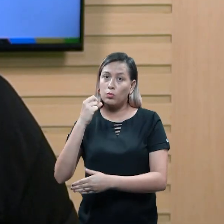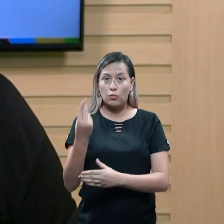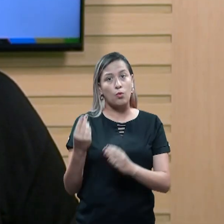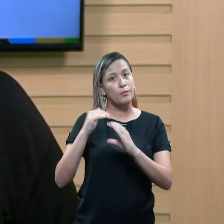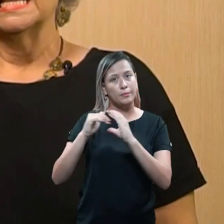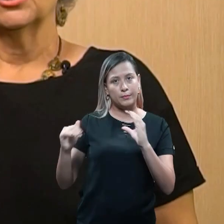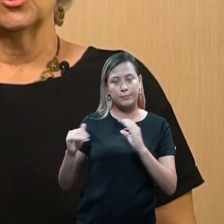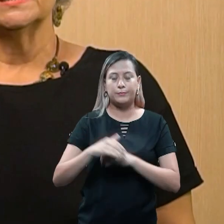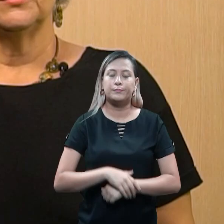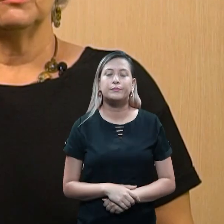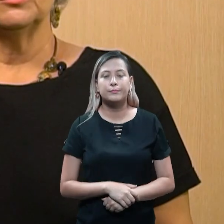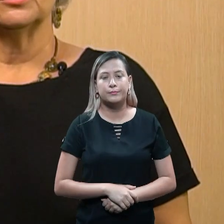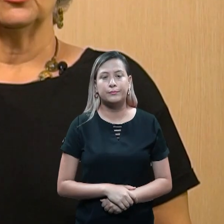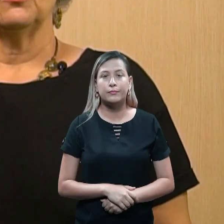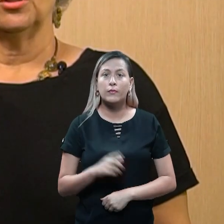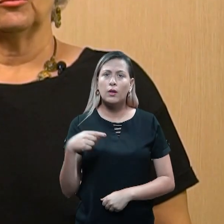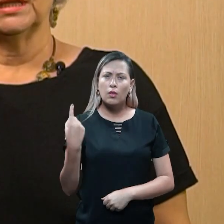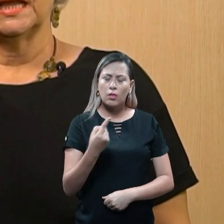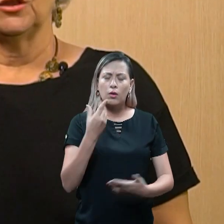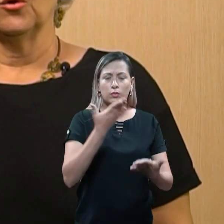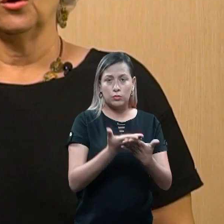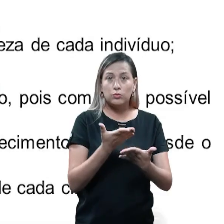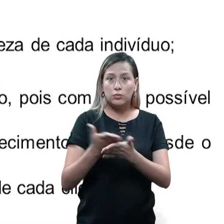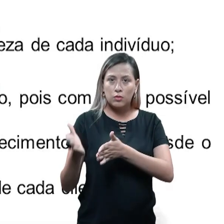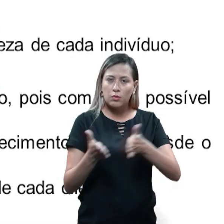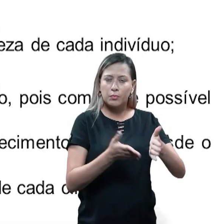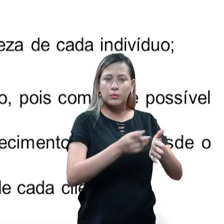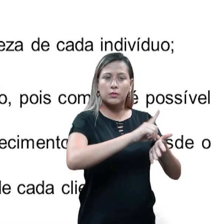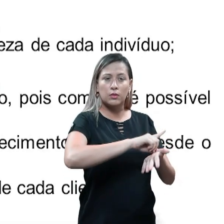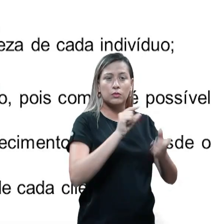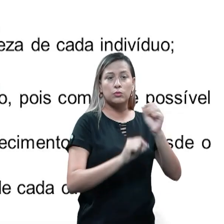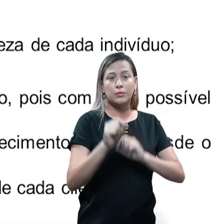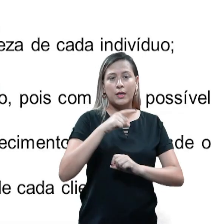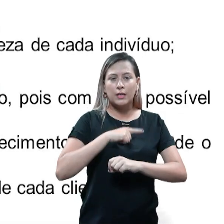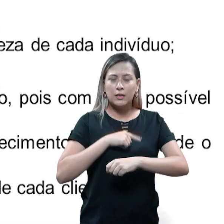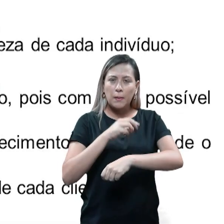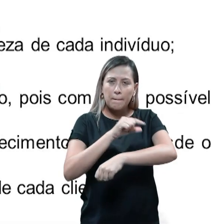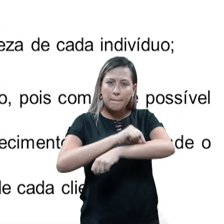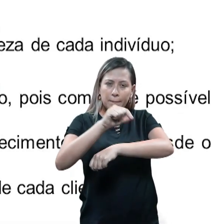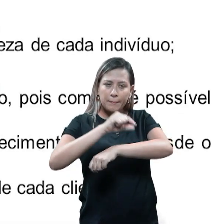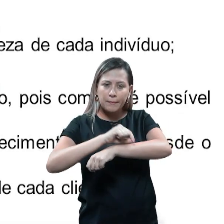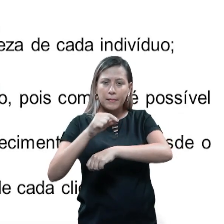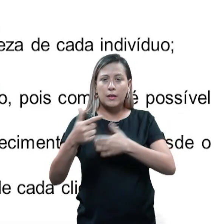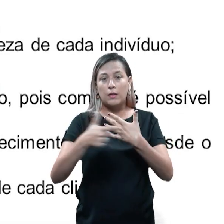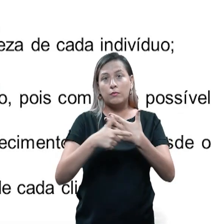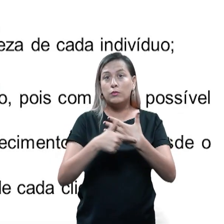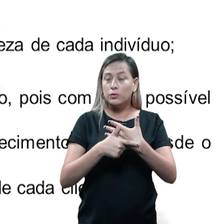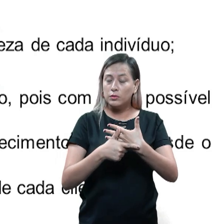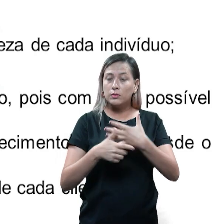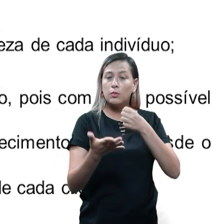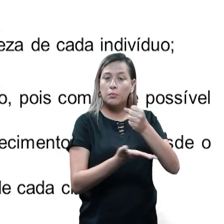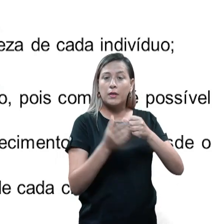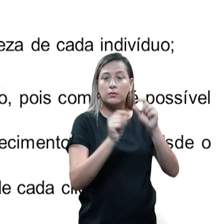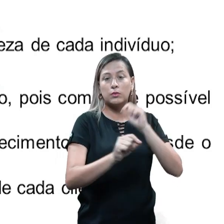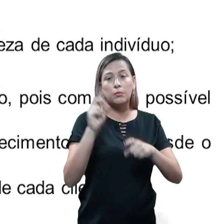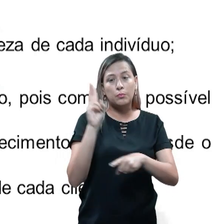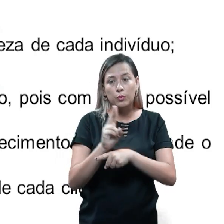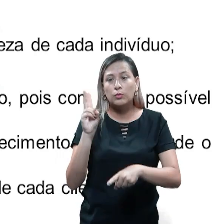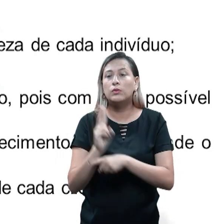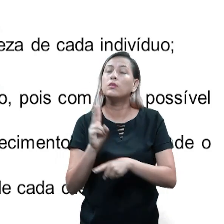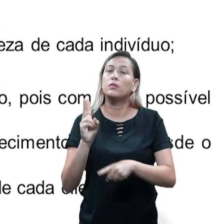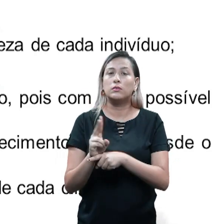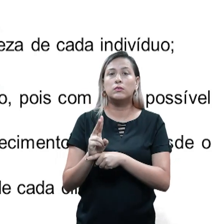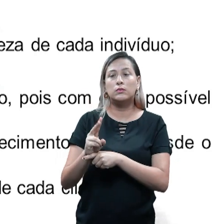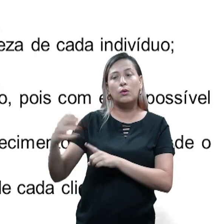e-mail. Nós vimos no módulo anterior que o pelo tem como função básica a proteção contra atos mecânicos e